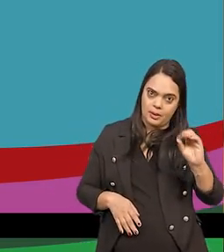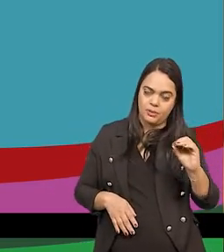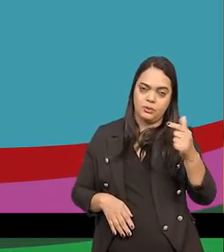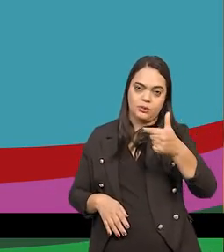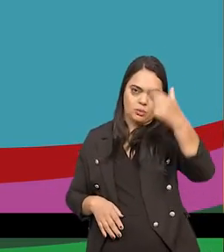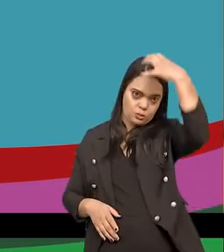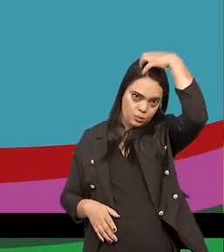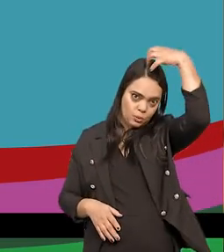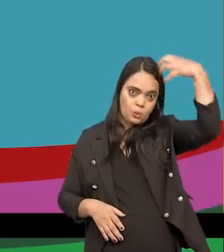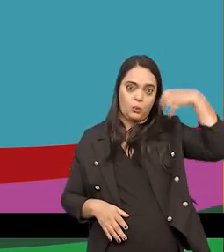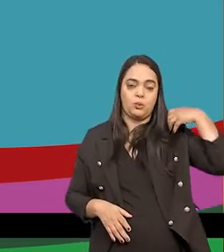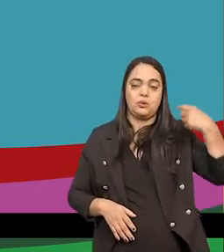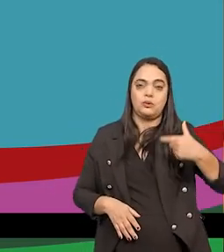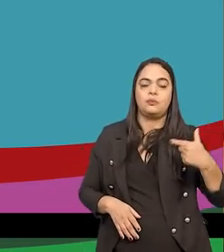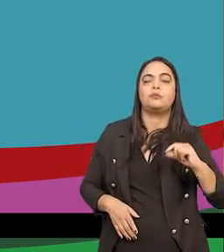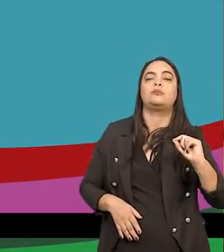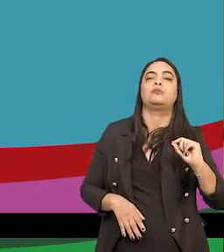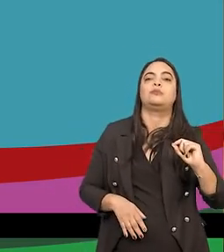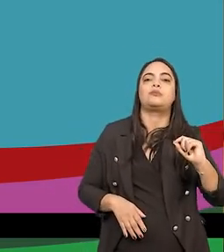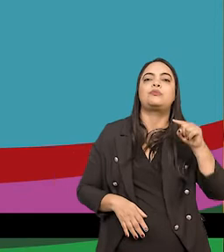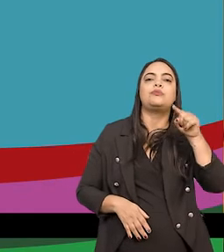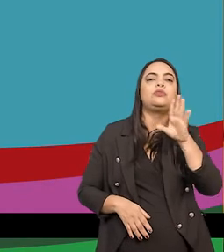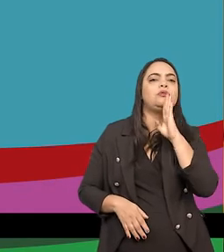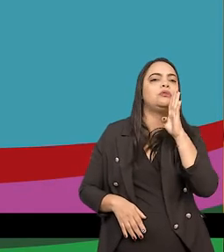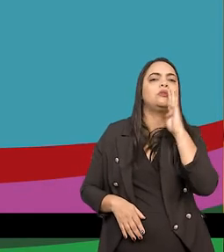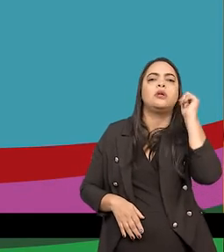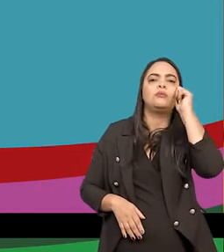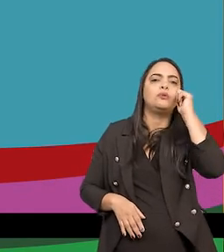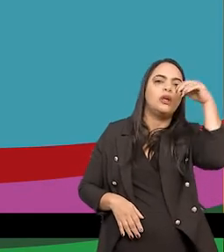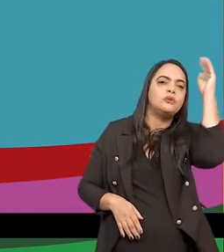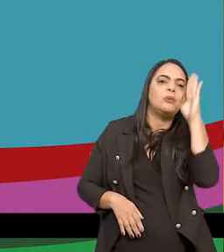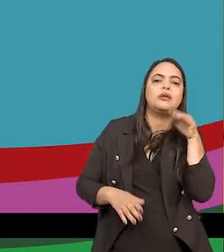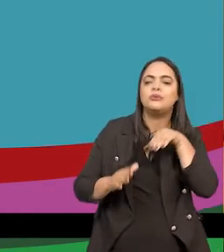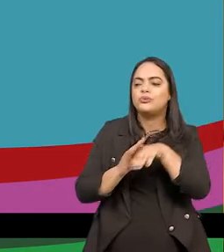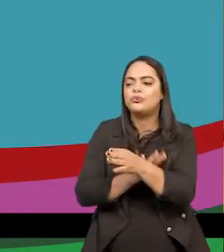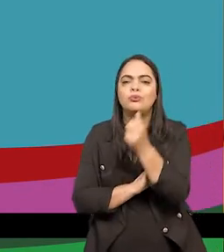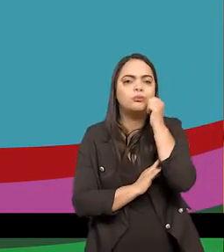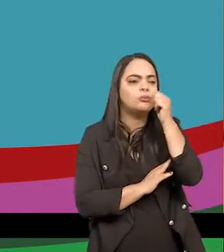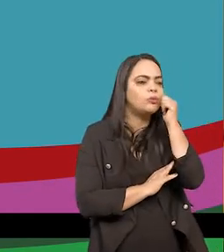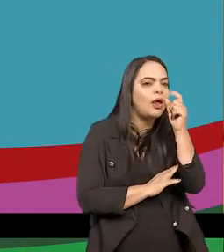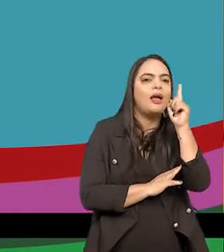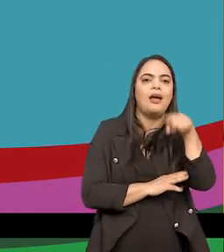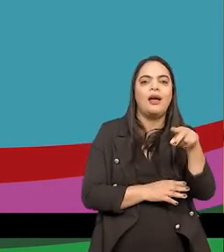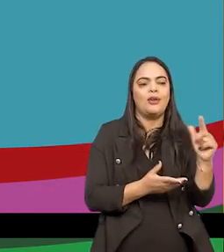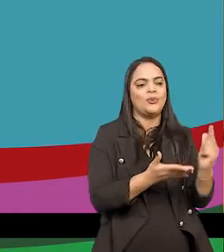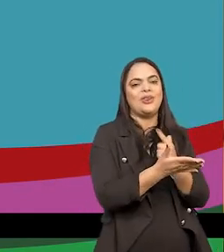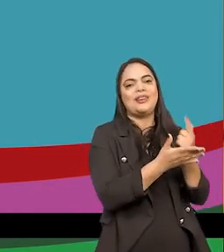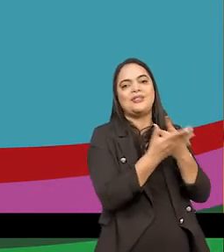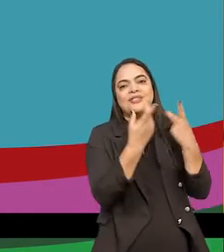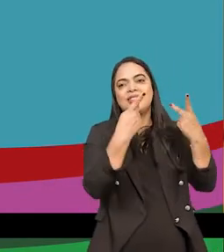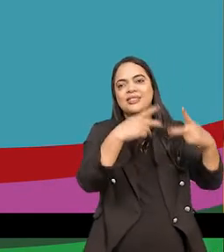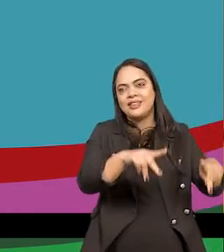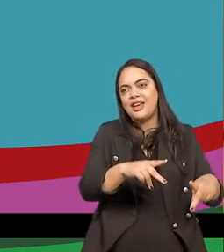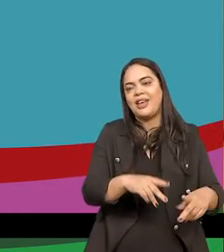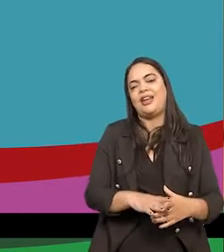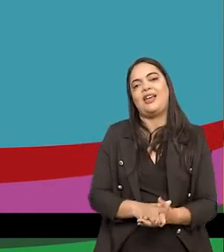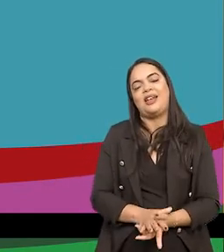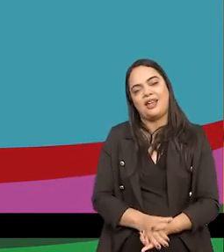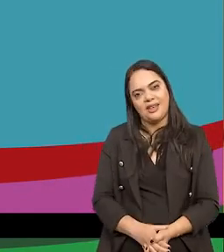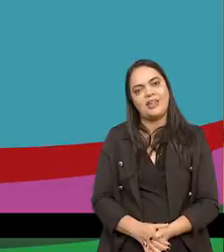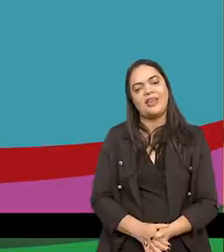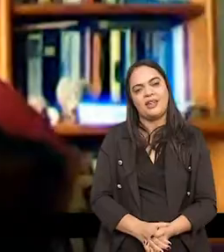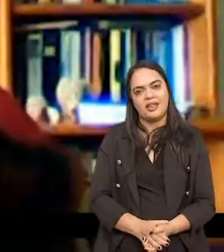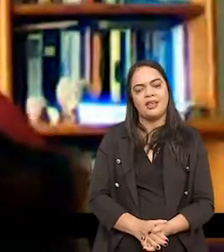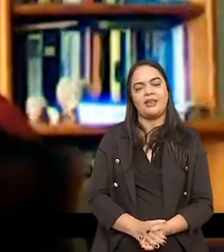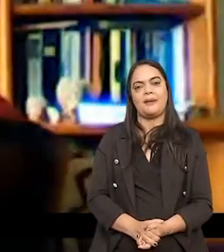as mulheres do Brasil, os costumes, através dessa biografia que ela faz do imperador nos trópicos, que se